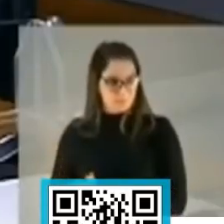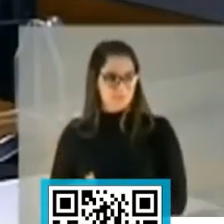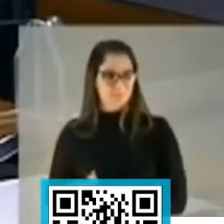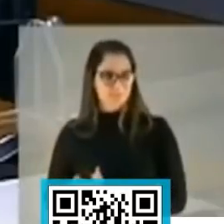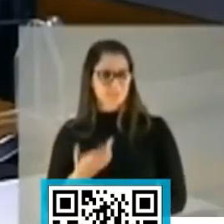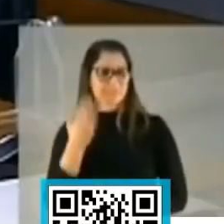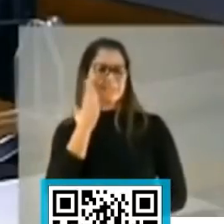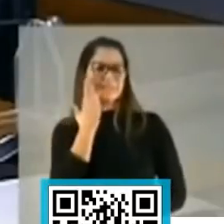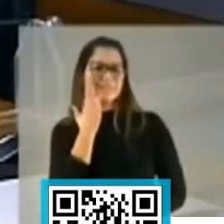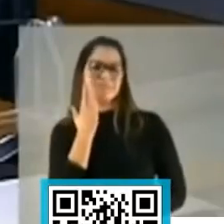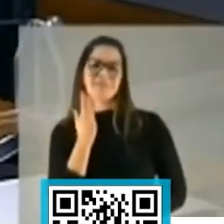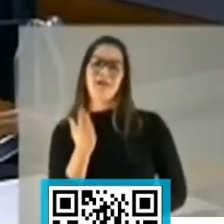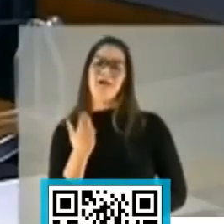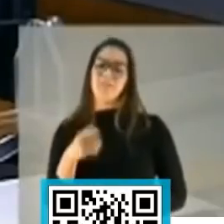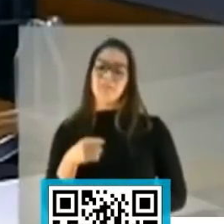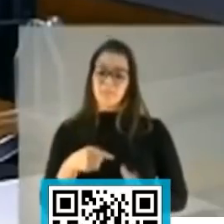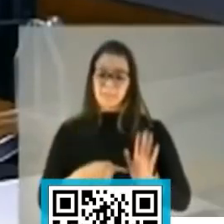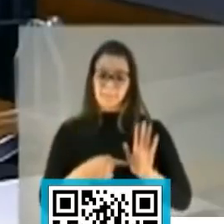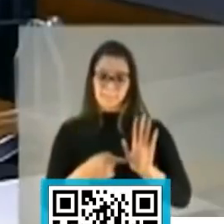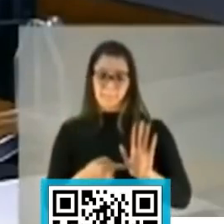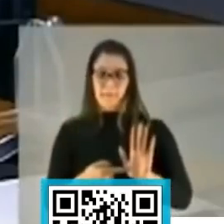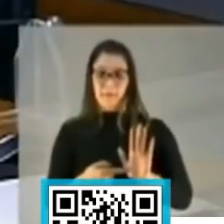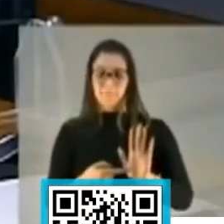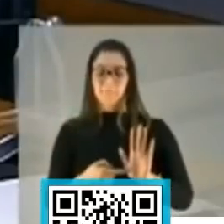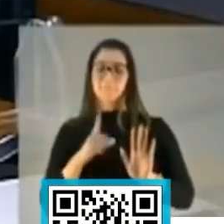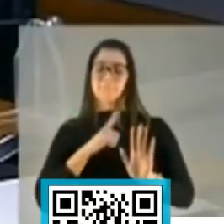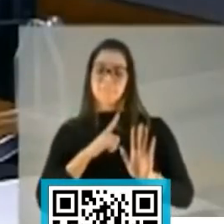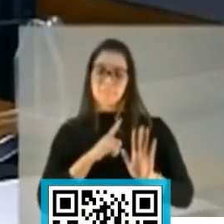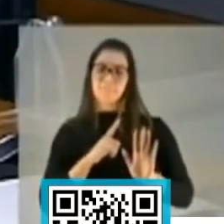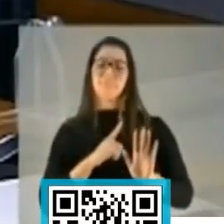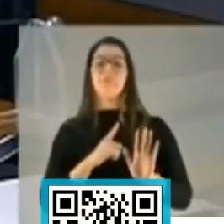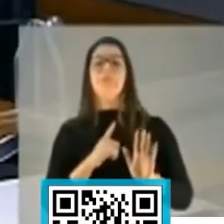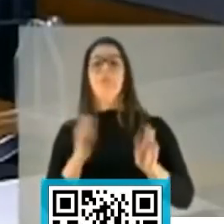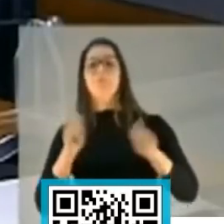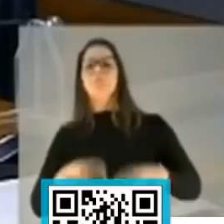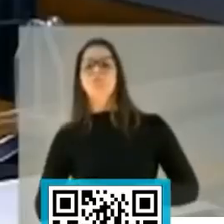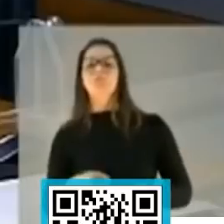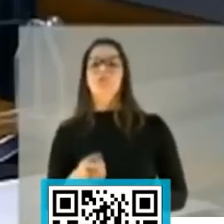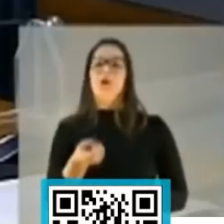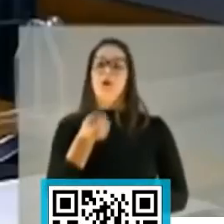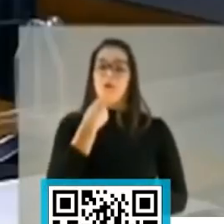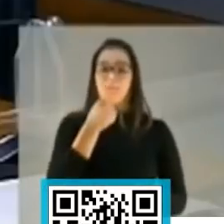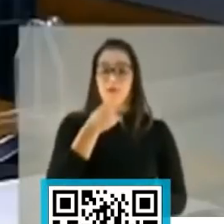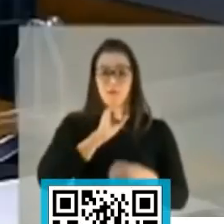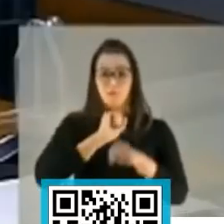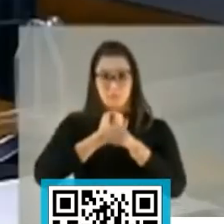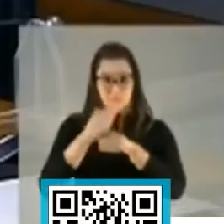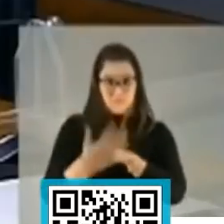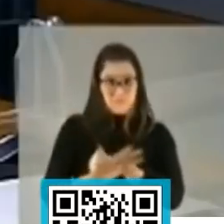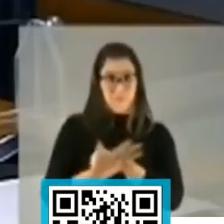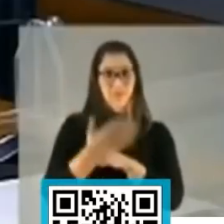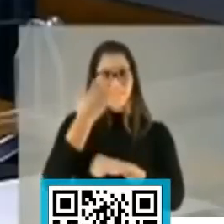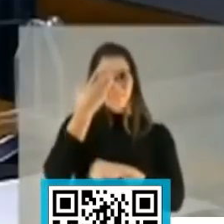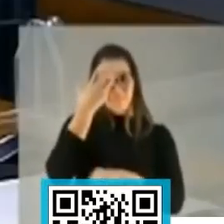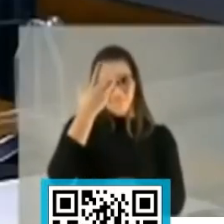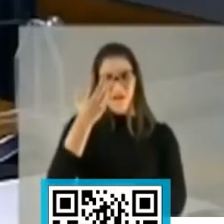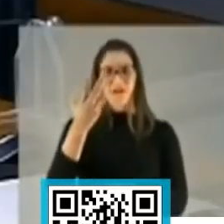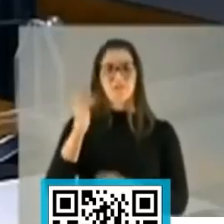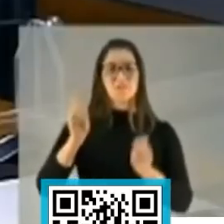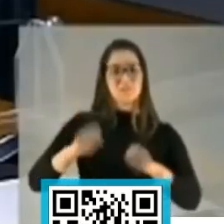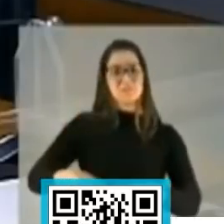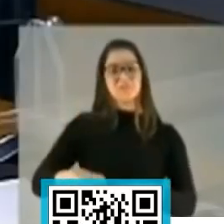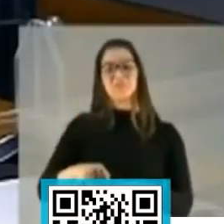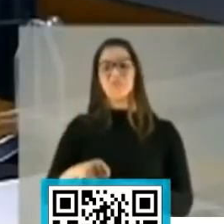de que esta manifestação que indica a existência de um suposto remédio para corrigir facilita as condutas equivocadas